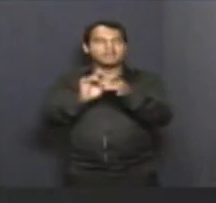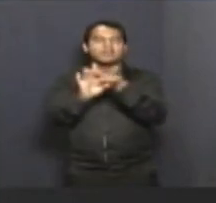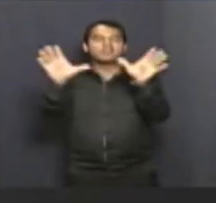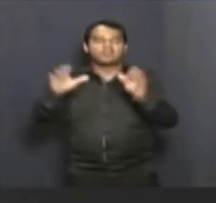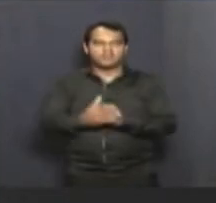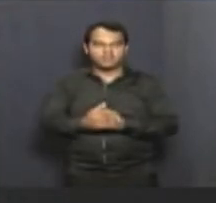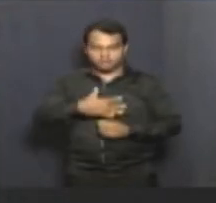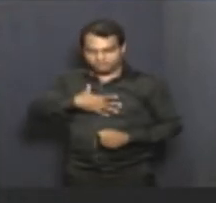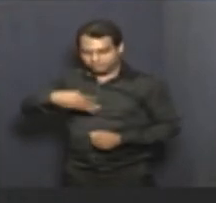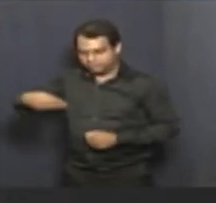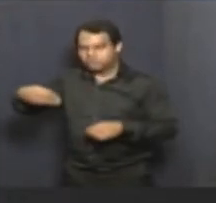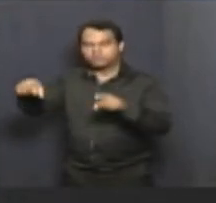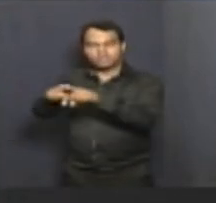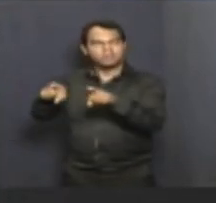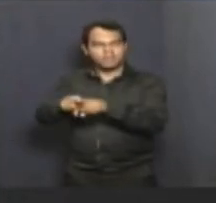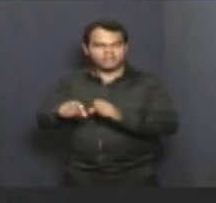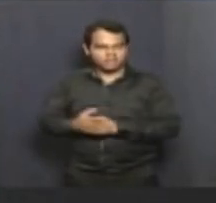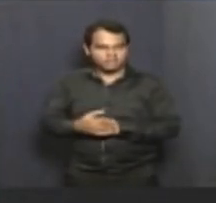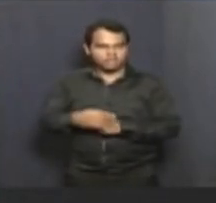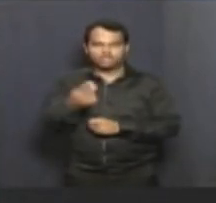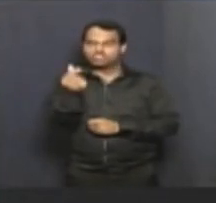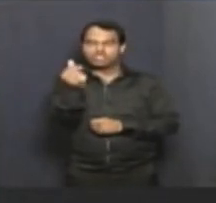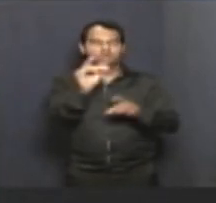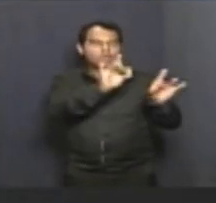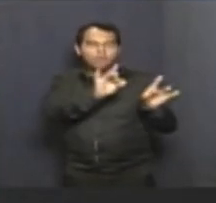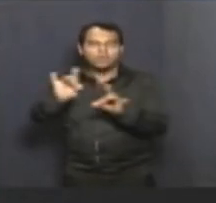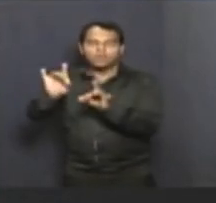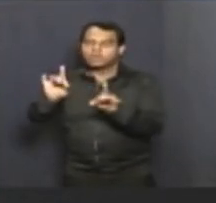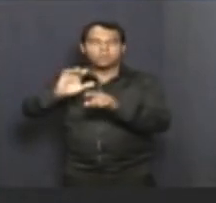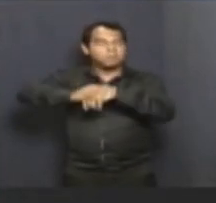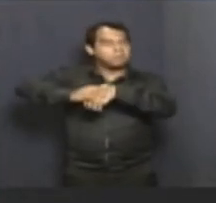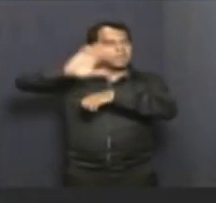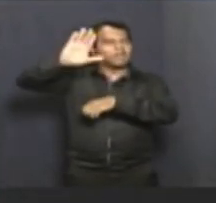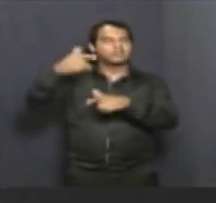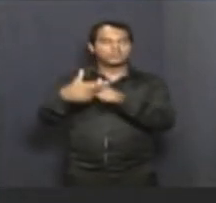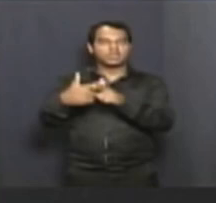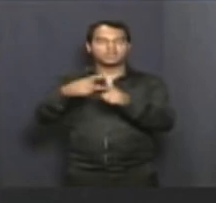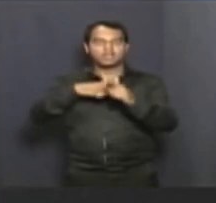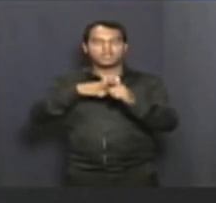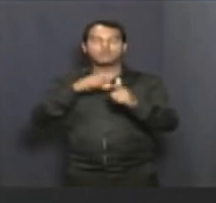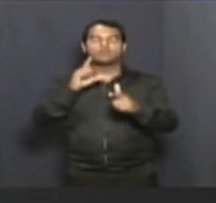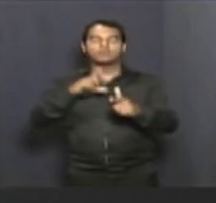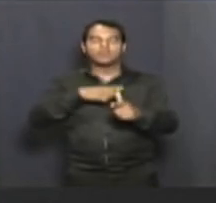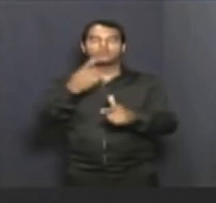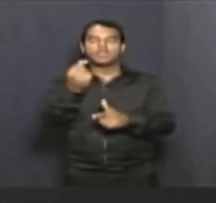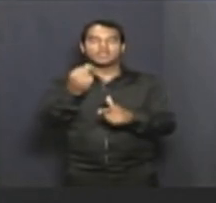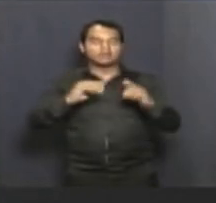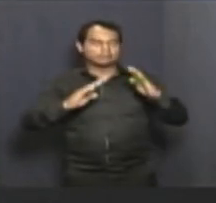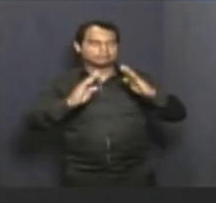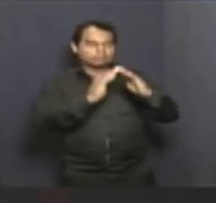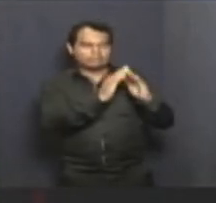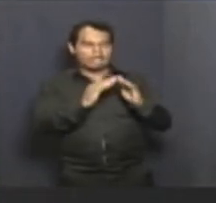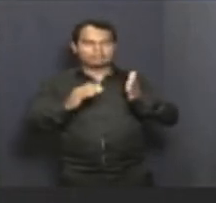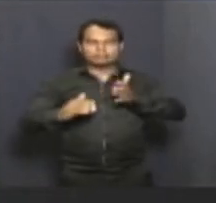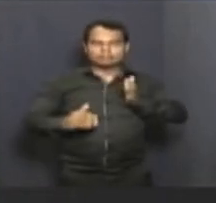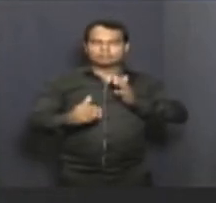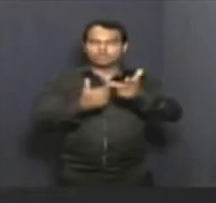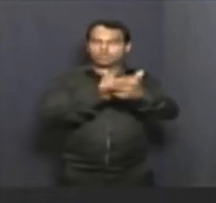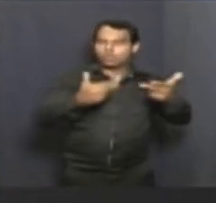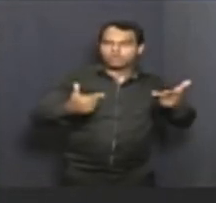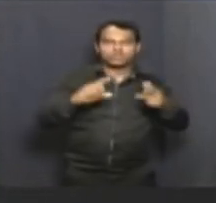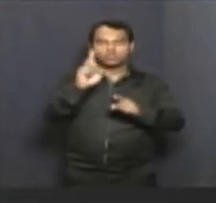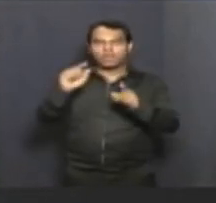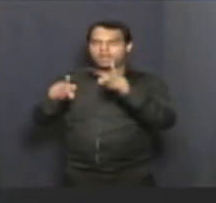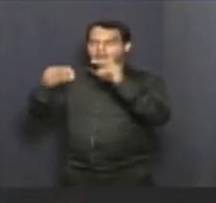filho também num movimento esse valor movimentou mas porque nós temos uma origem de patrimônio que não vem de vida